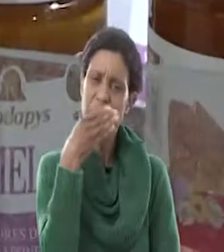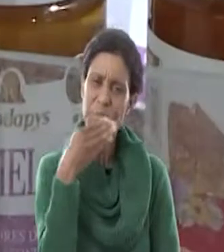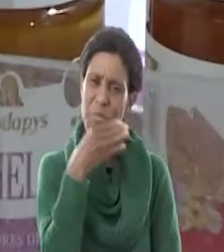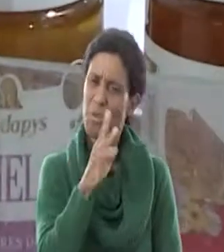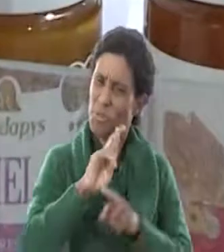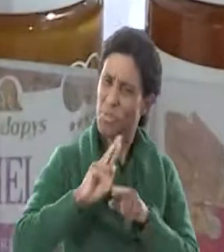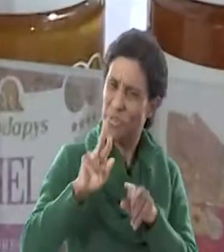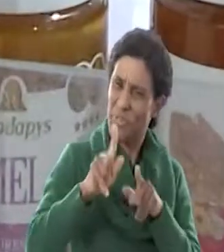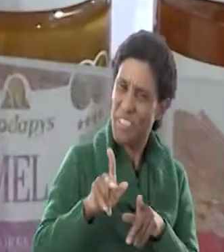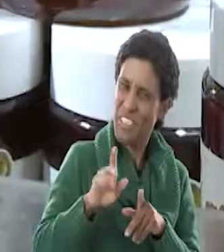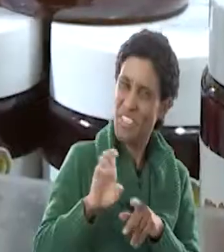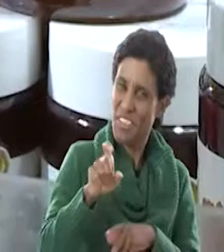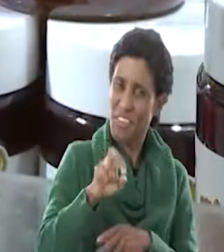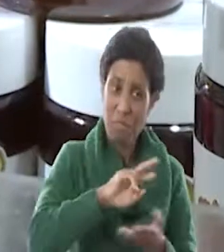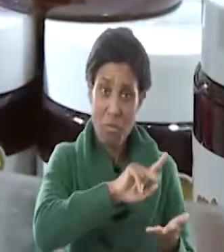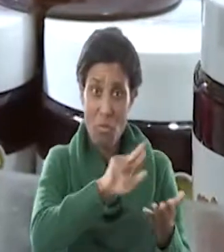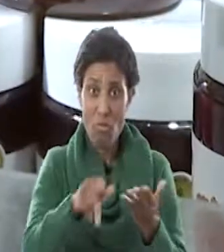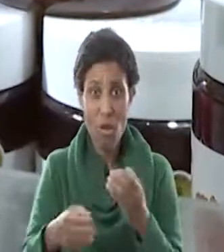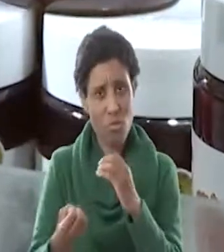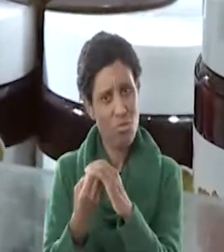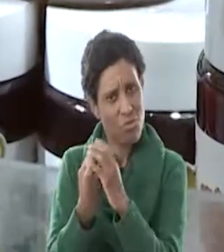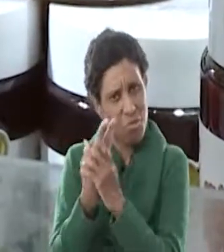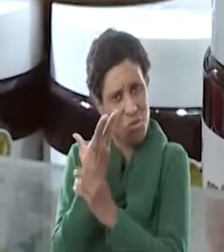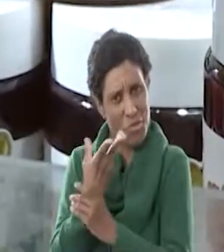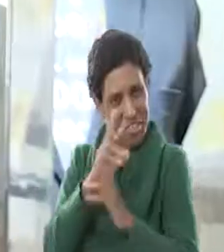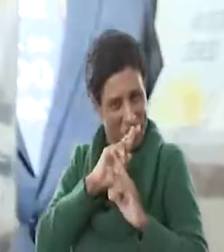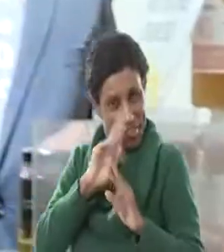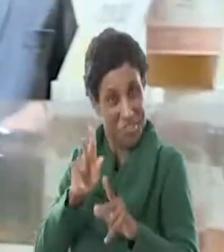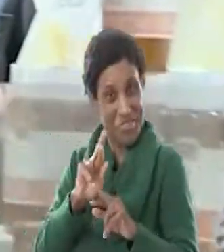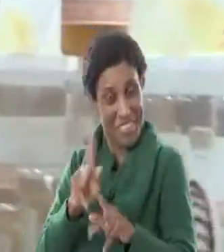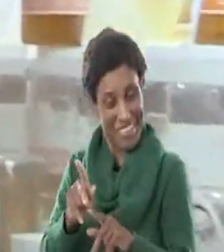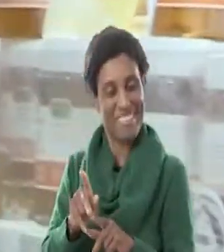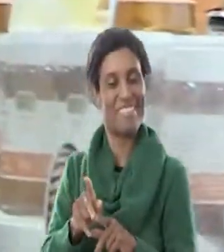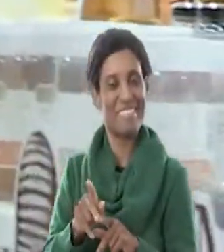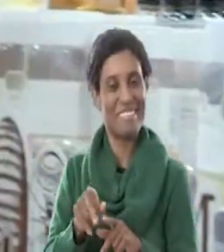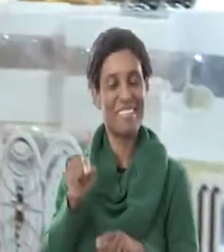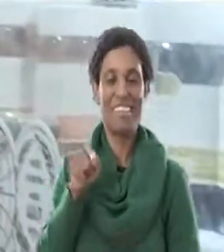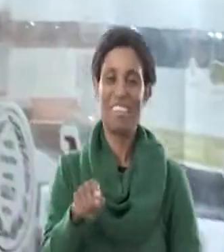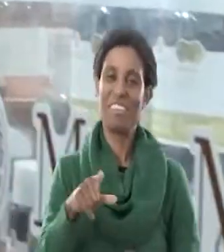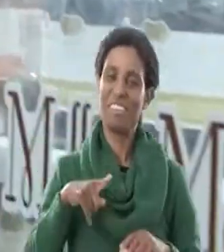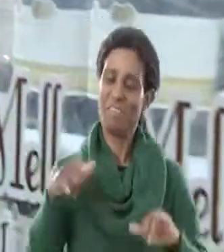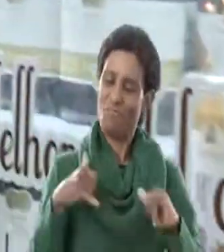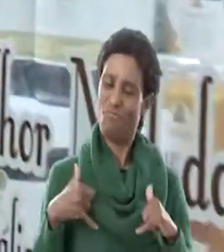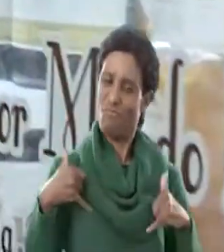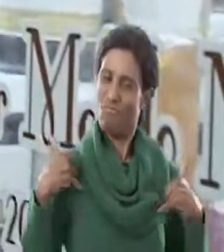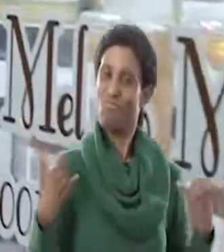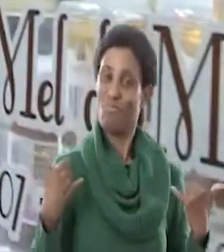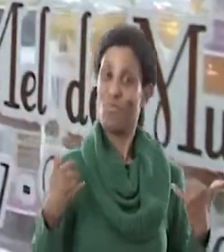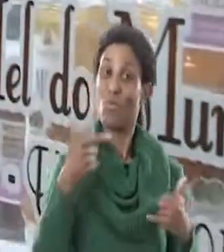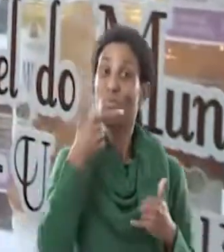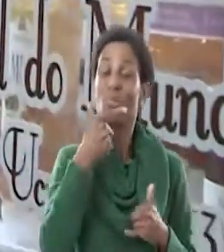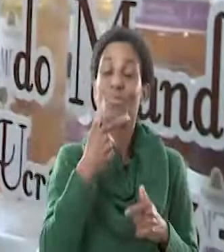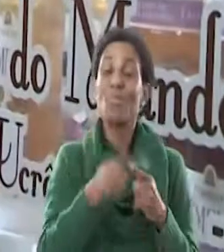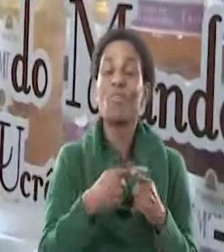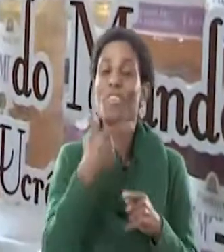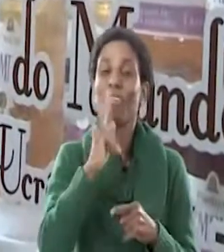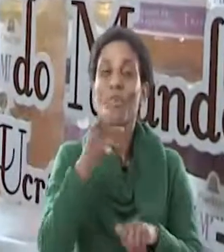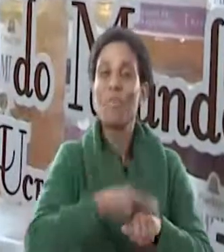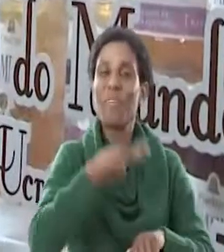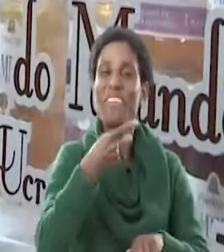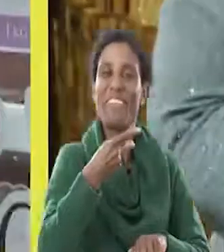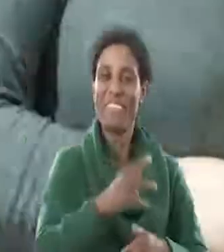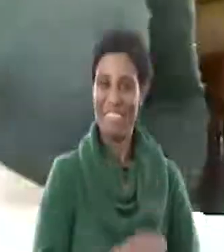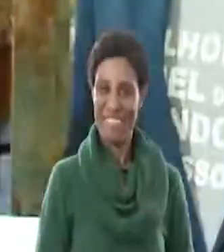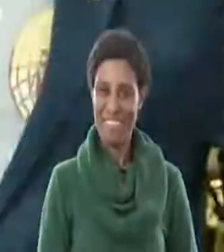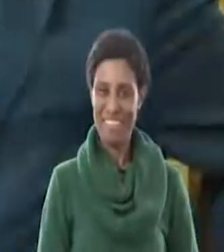E esses mais exóticos? São tantas flores diferentes. O dono exibe orgulhoso o prêmio